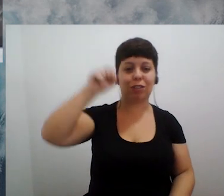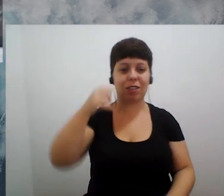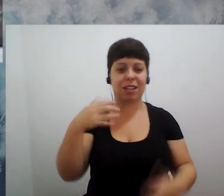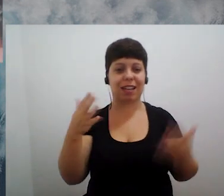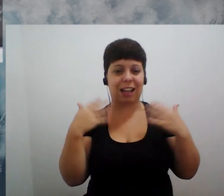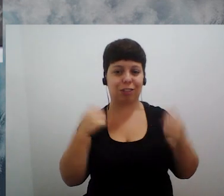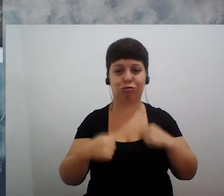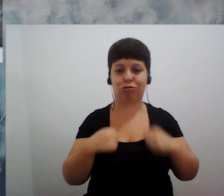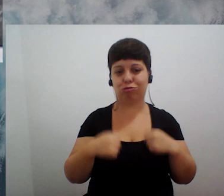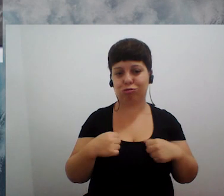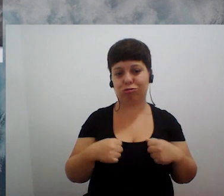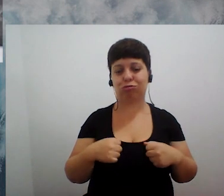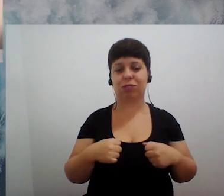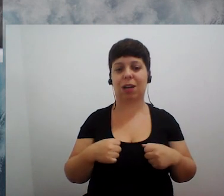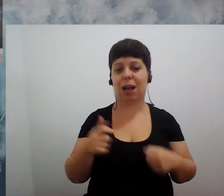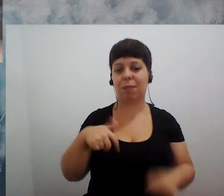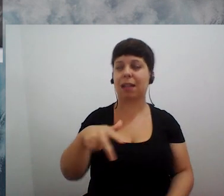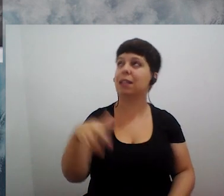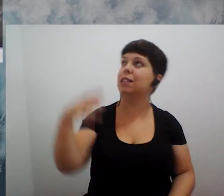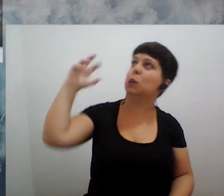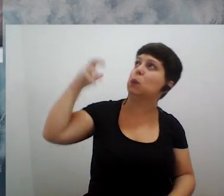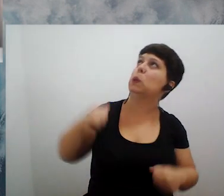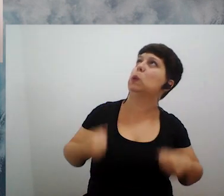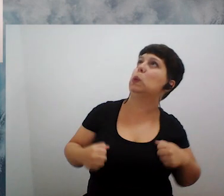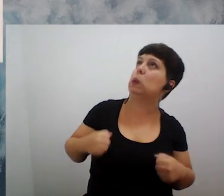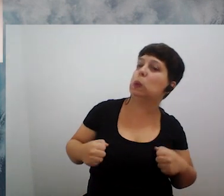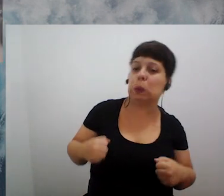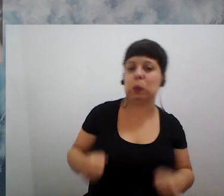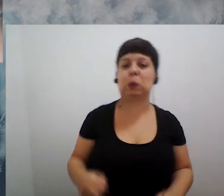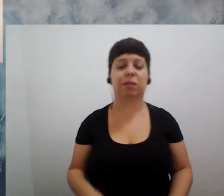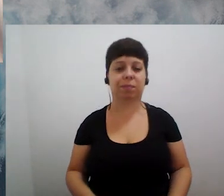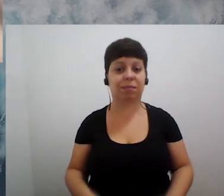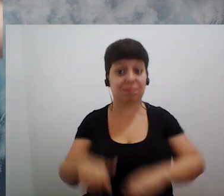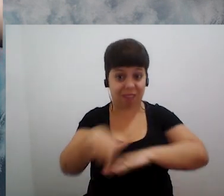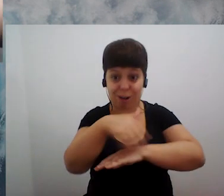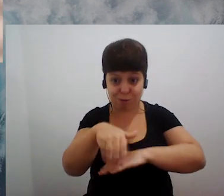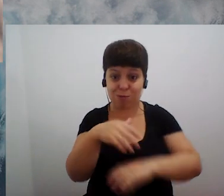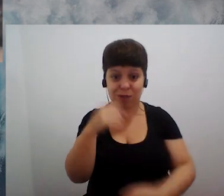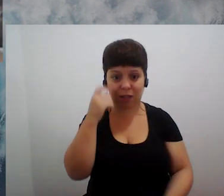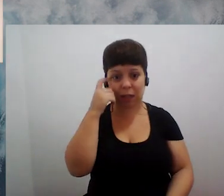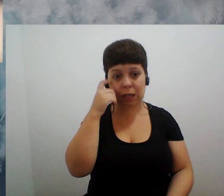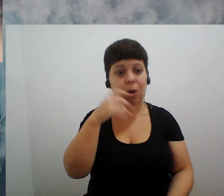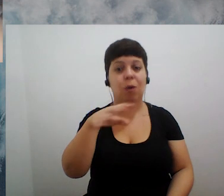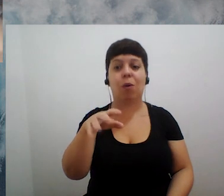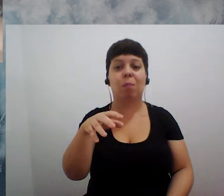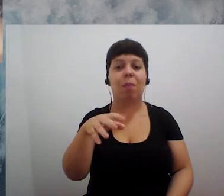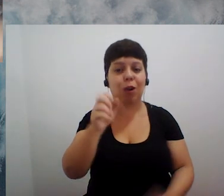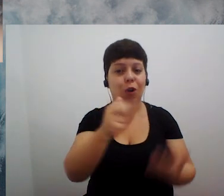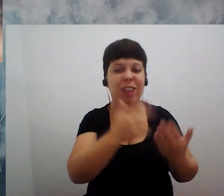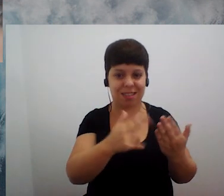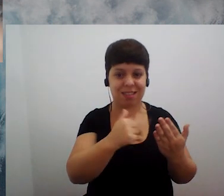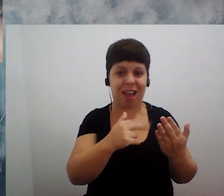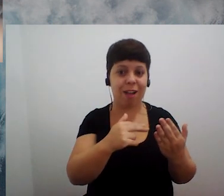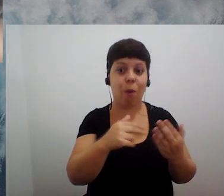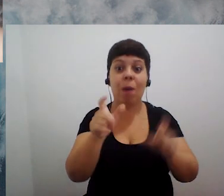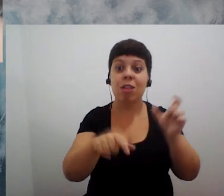vai tomar banho quando tá calor, aí passa na rua, já liga o chuveirão, toma banho ali mesmo. Então, a gente foi pegando personagens que